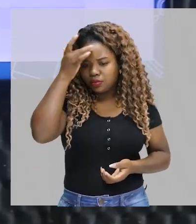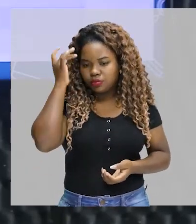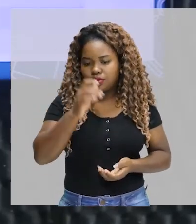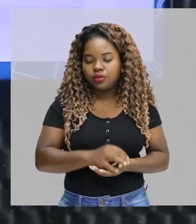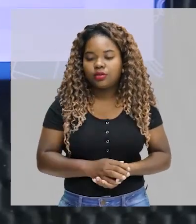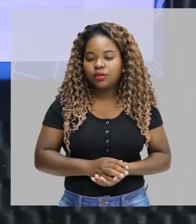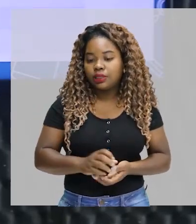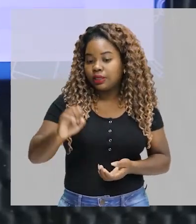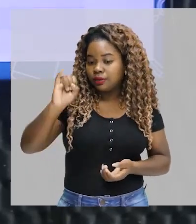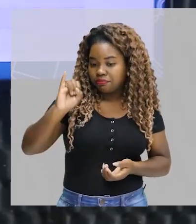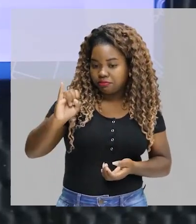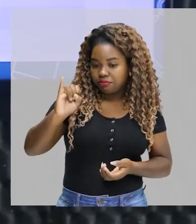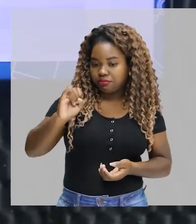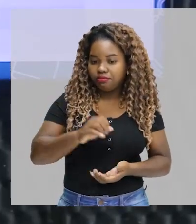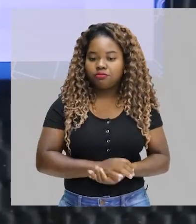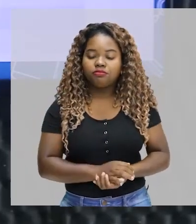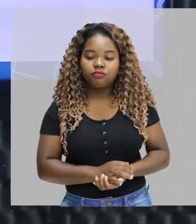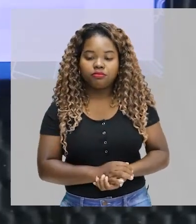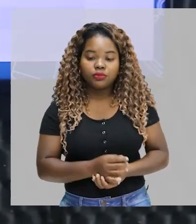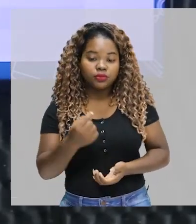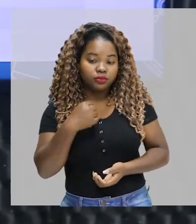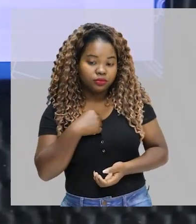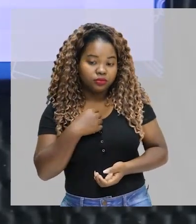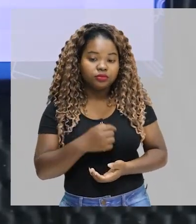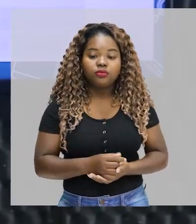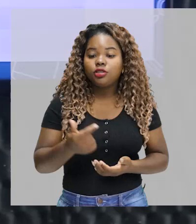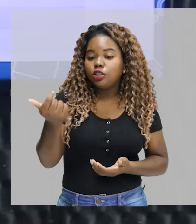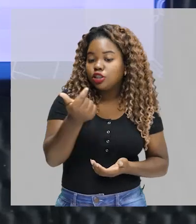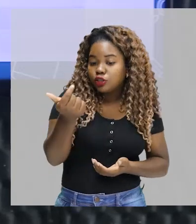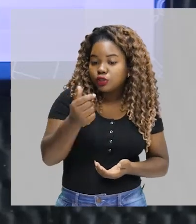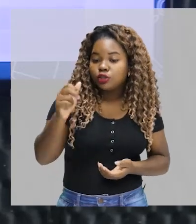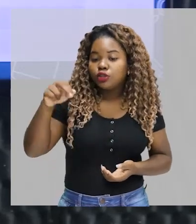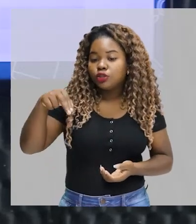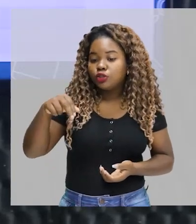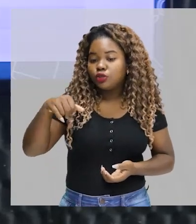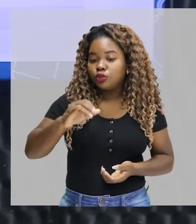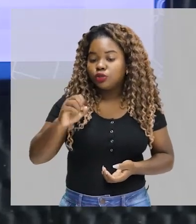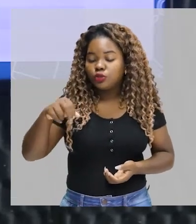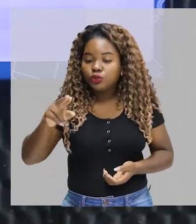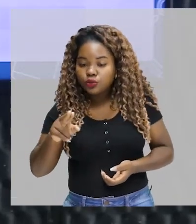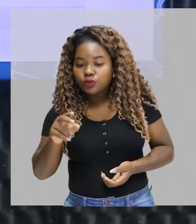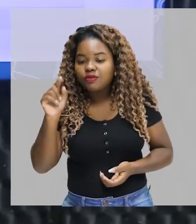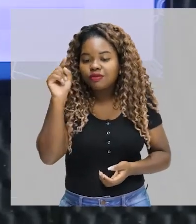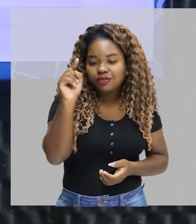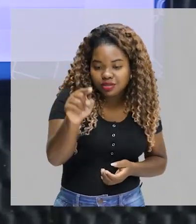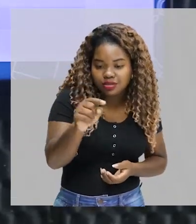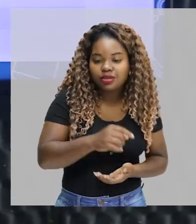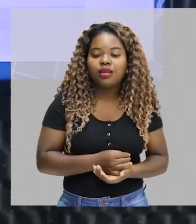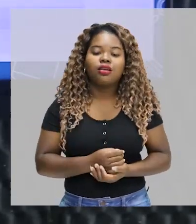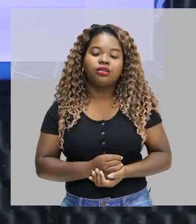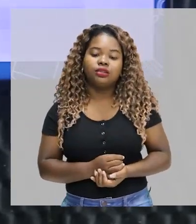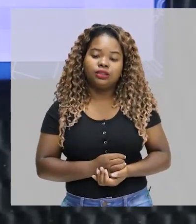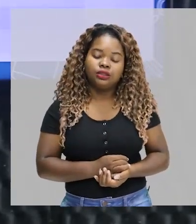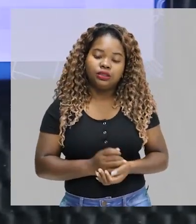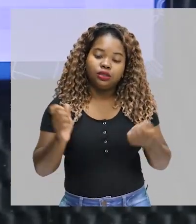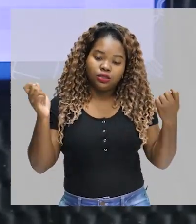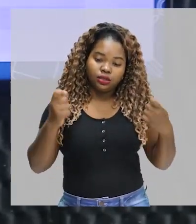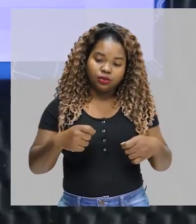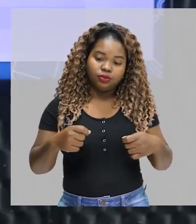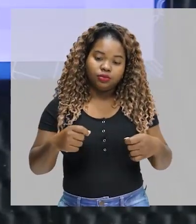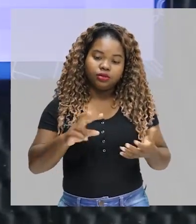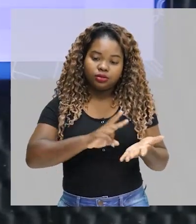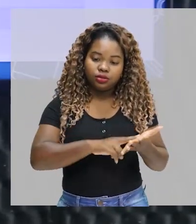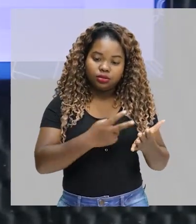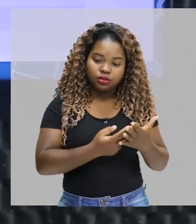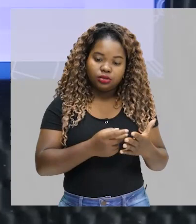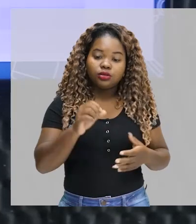inglês, I, eu. Segunda pessoa, you, você, que pode ser também